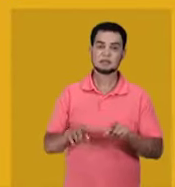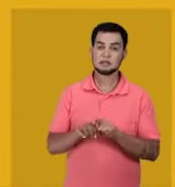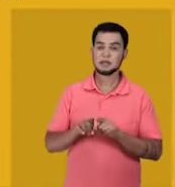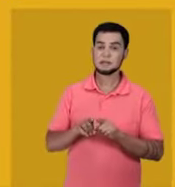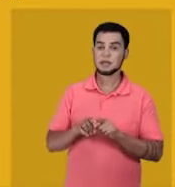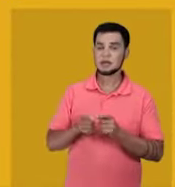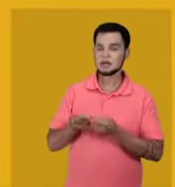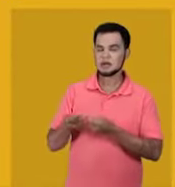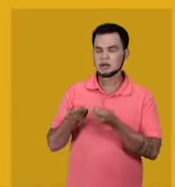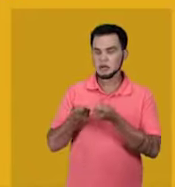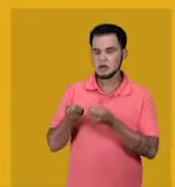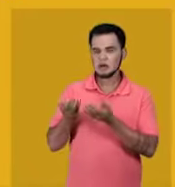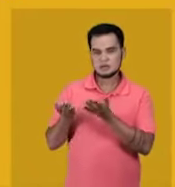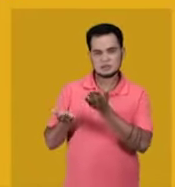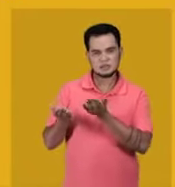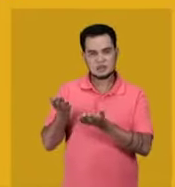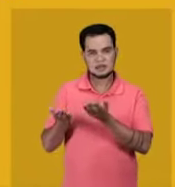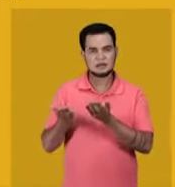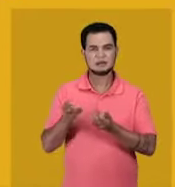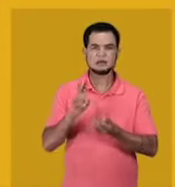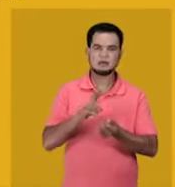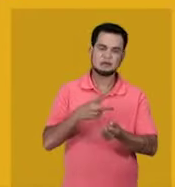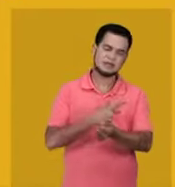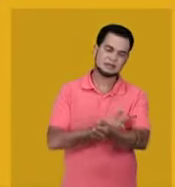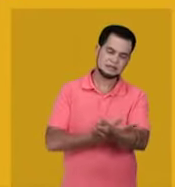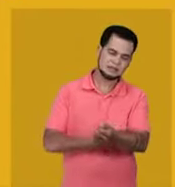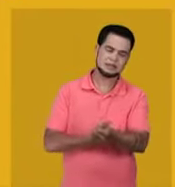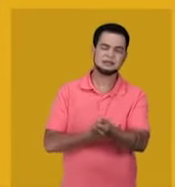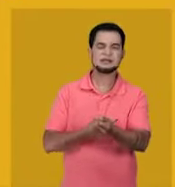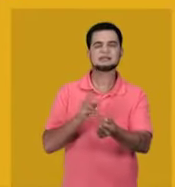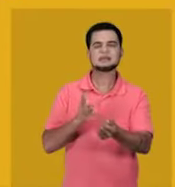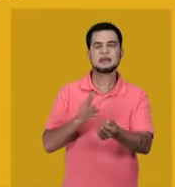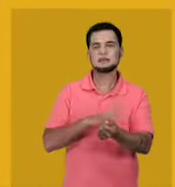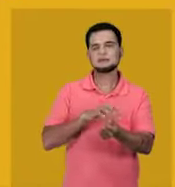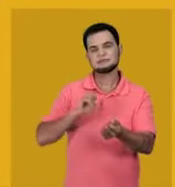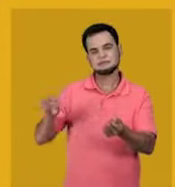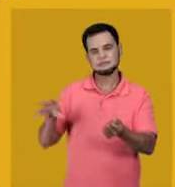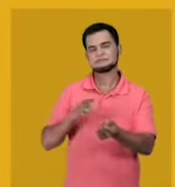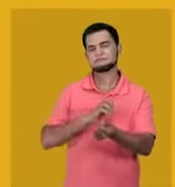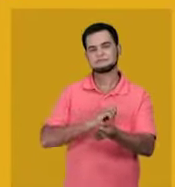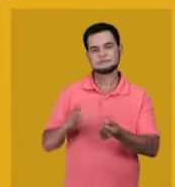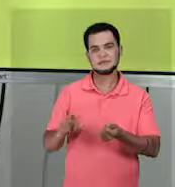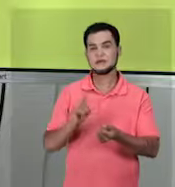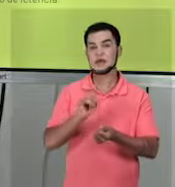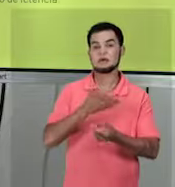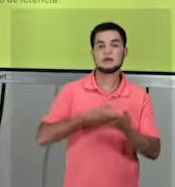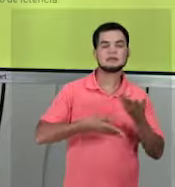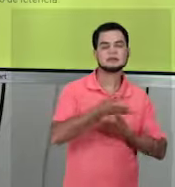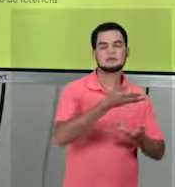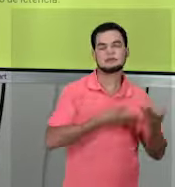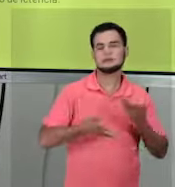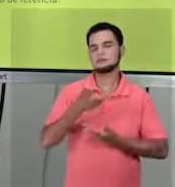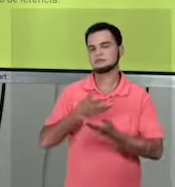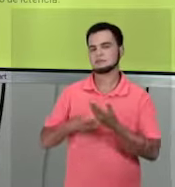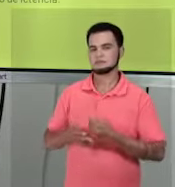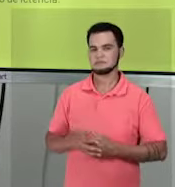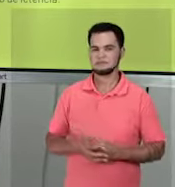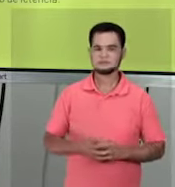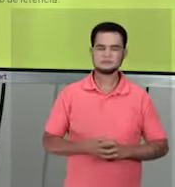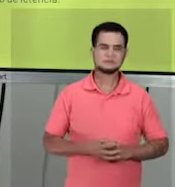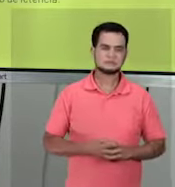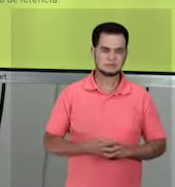e utilização de seringas descartáveis e não compartilhamento dessas seringas. Agora a